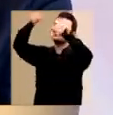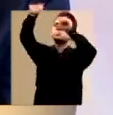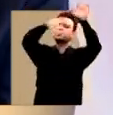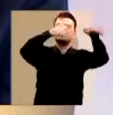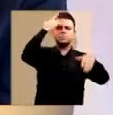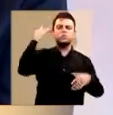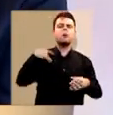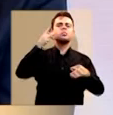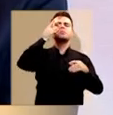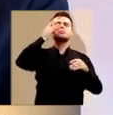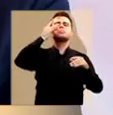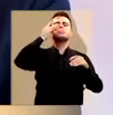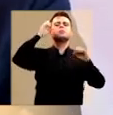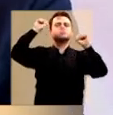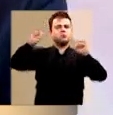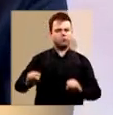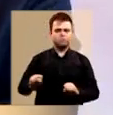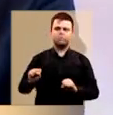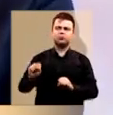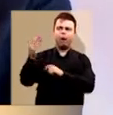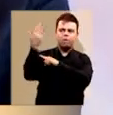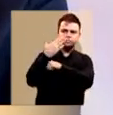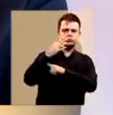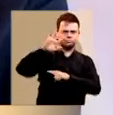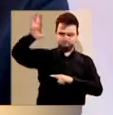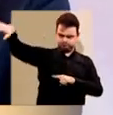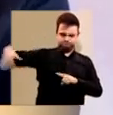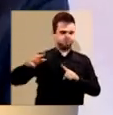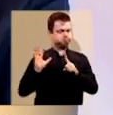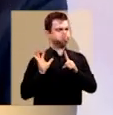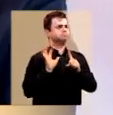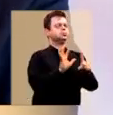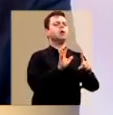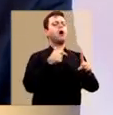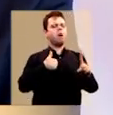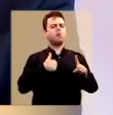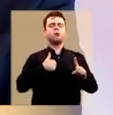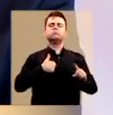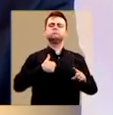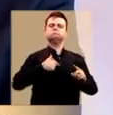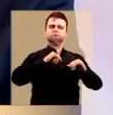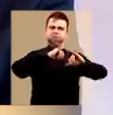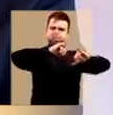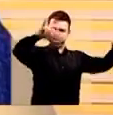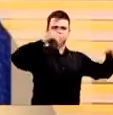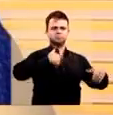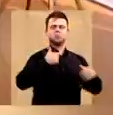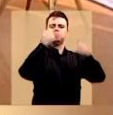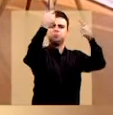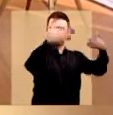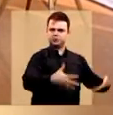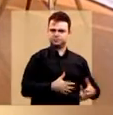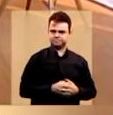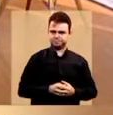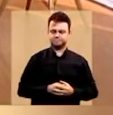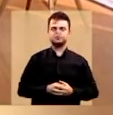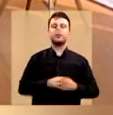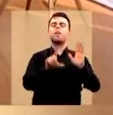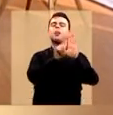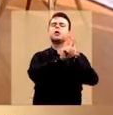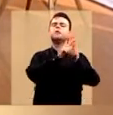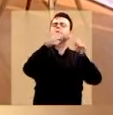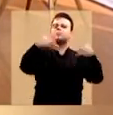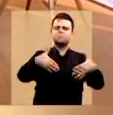necessitar da maior clareza possível como que esse crime ocorreu para que tenhamos uma sentença condenatória. E quais são as penalidades